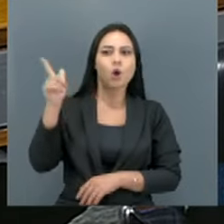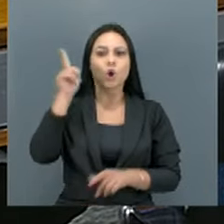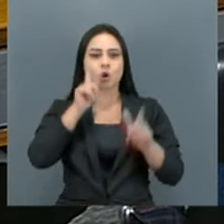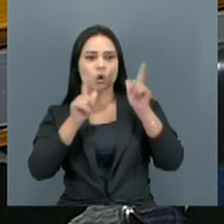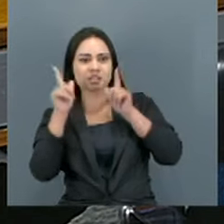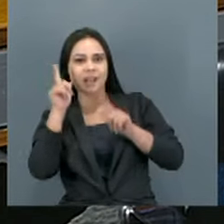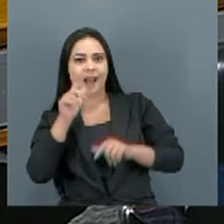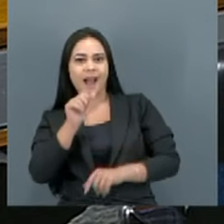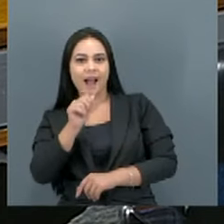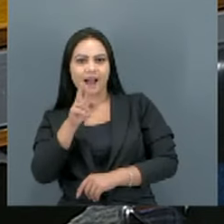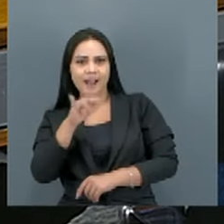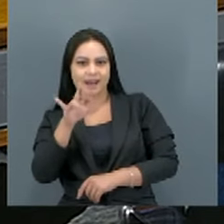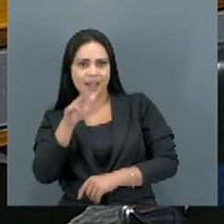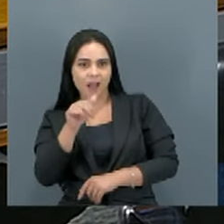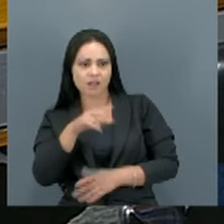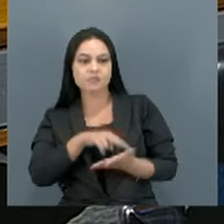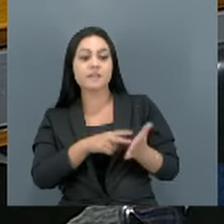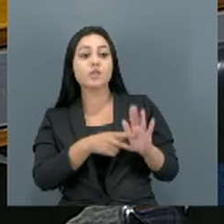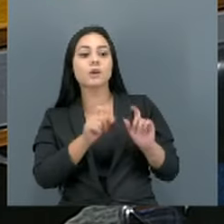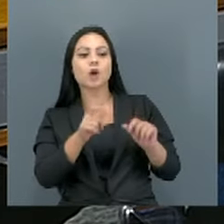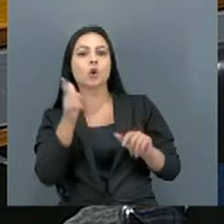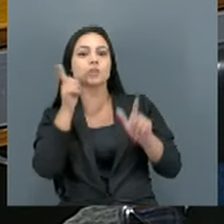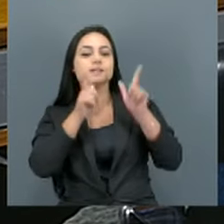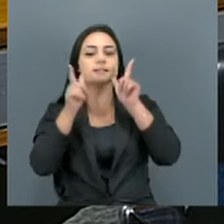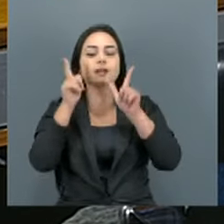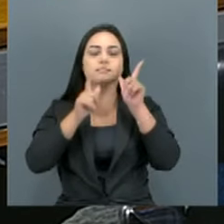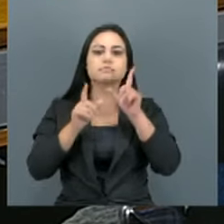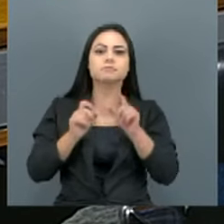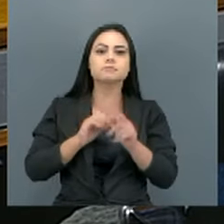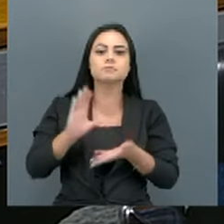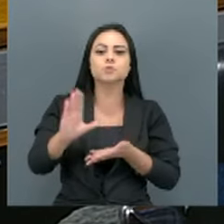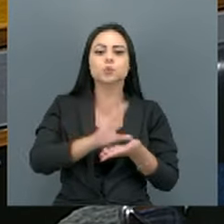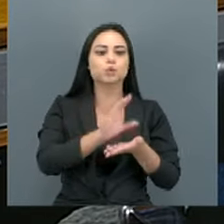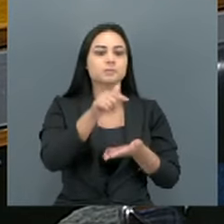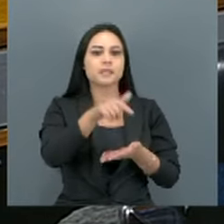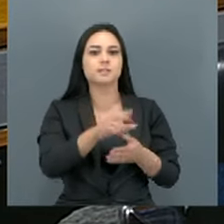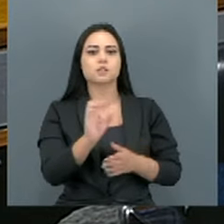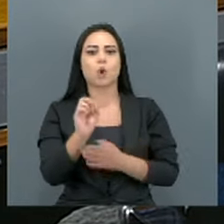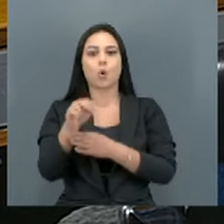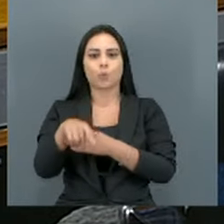Plínio, a palavra certa? De conquistar recursos para essas ONGs.